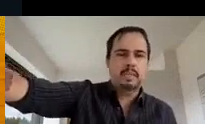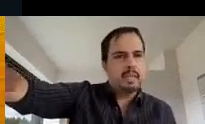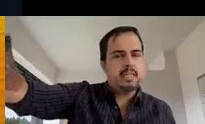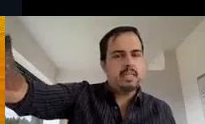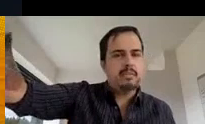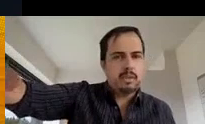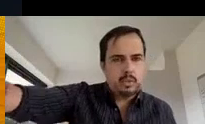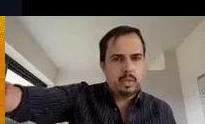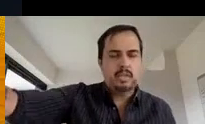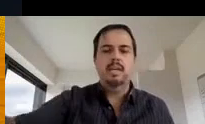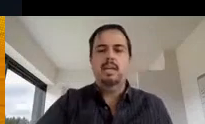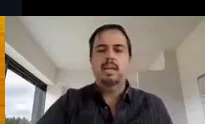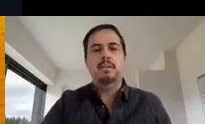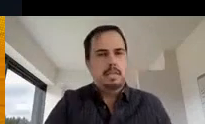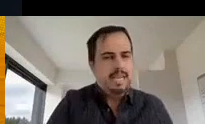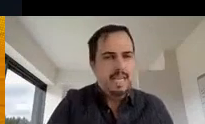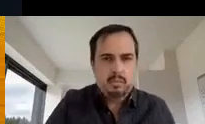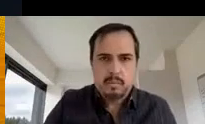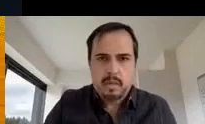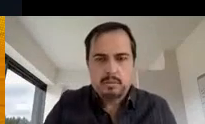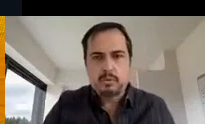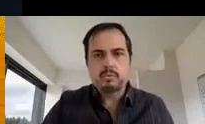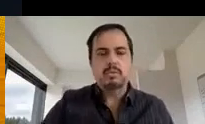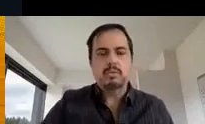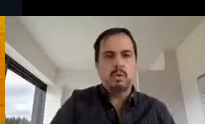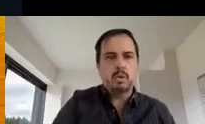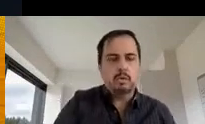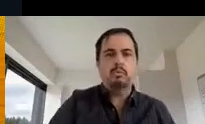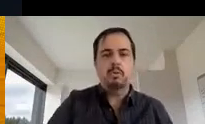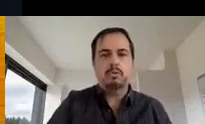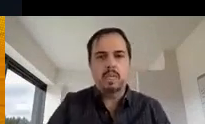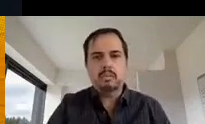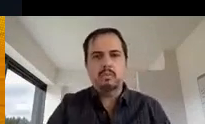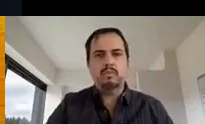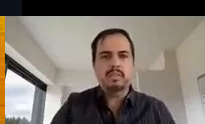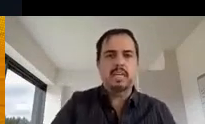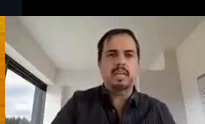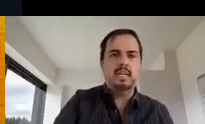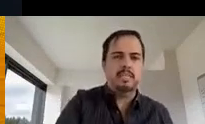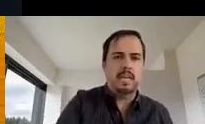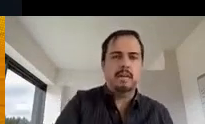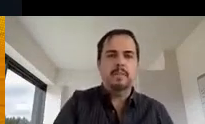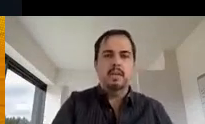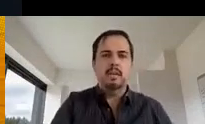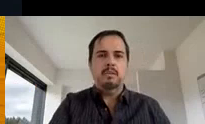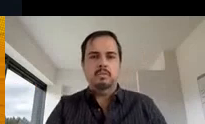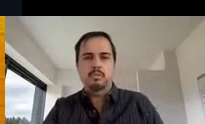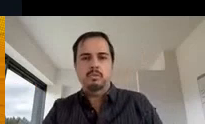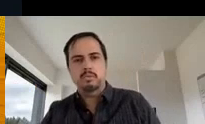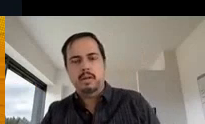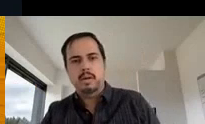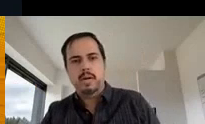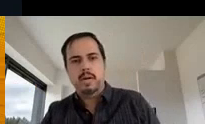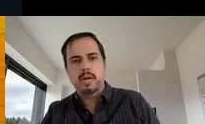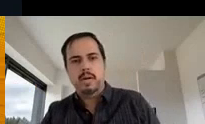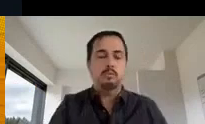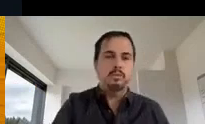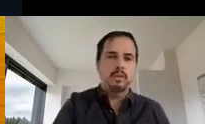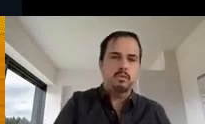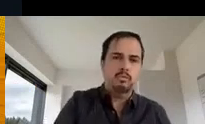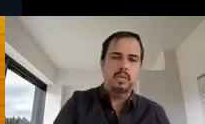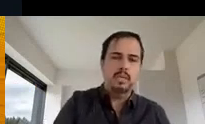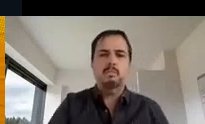outra área da empresa que não tem nada a ver com a sua. Lindo e maravilhoso. Só que é um contexto em que você vai ter que analisar se o